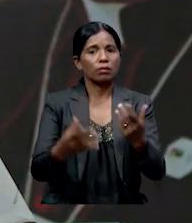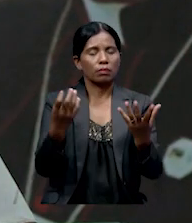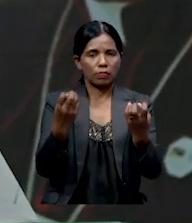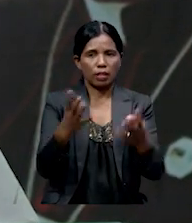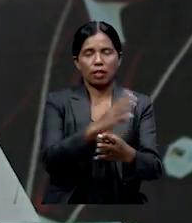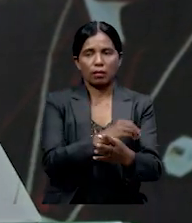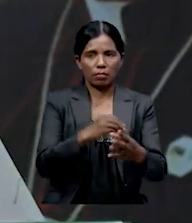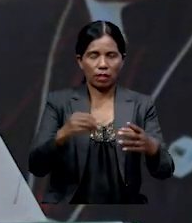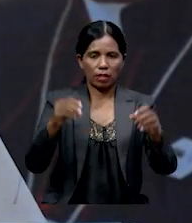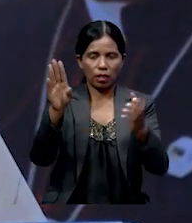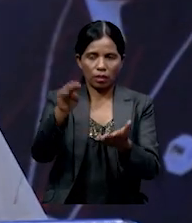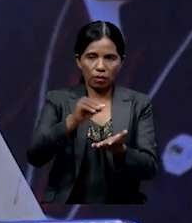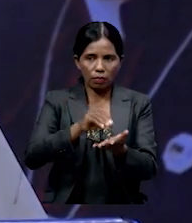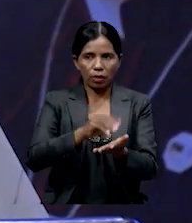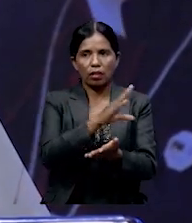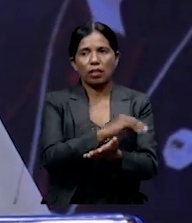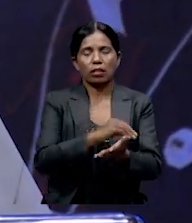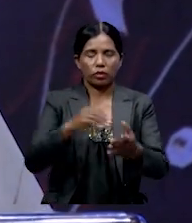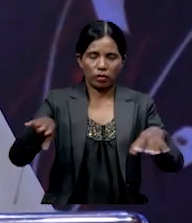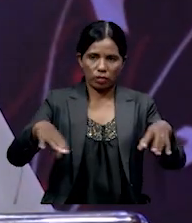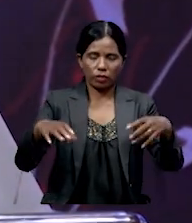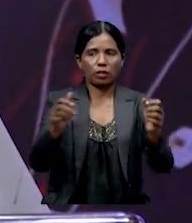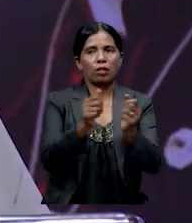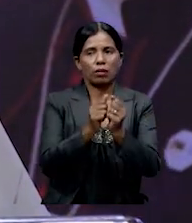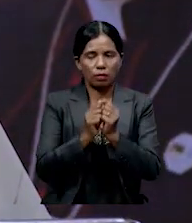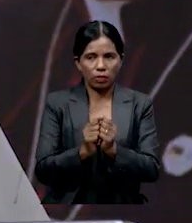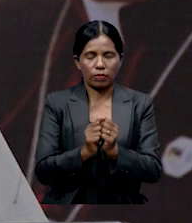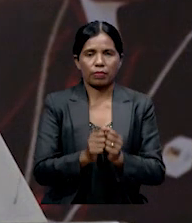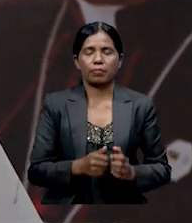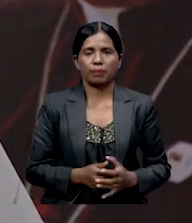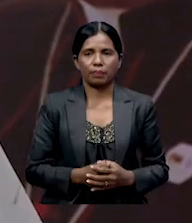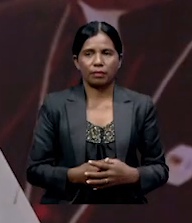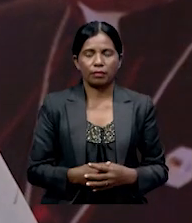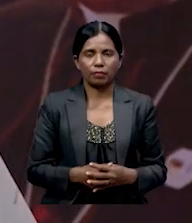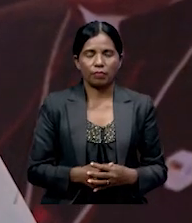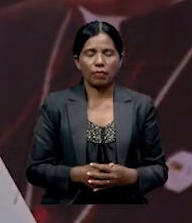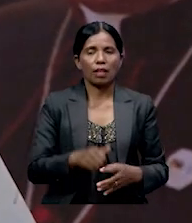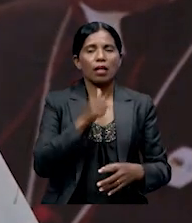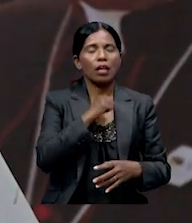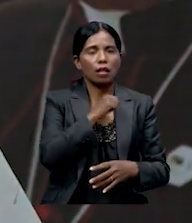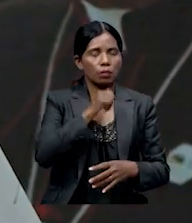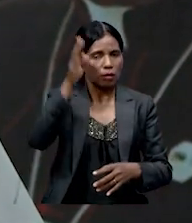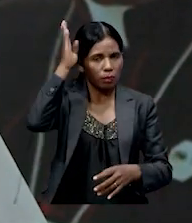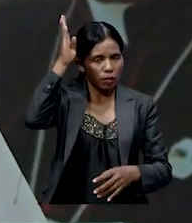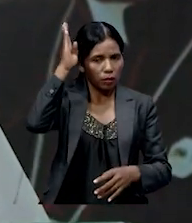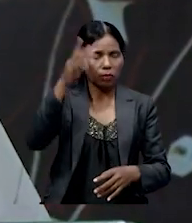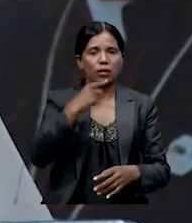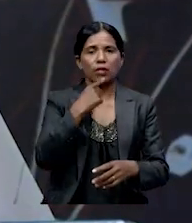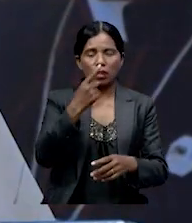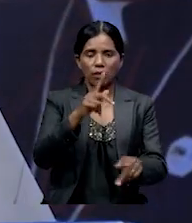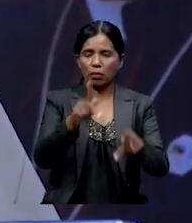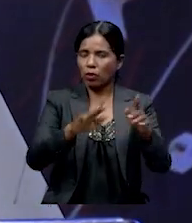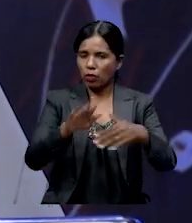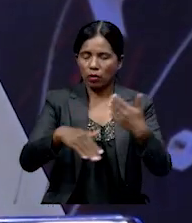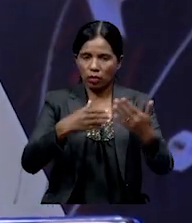possam adotar e trabalhar nesse sentido. Arcebispo Edgar Penha para apela ba hotu-hotu